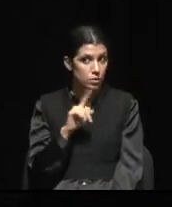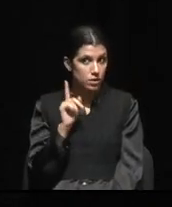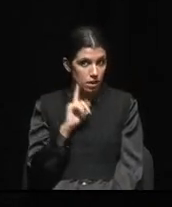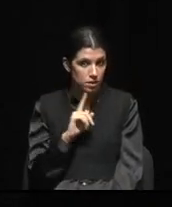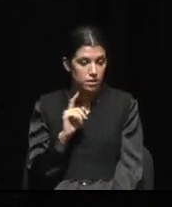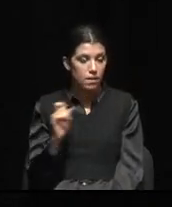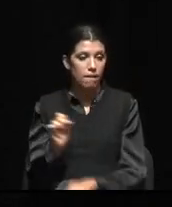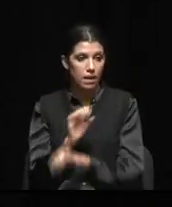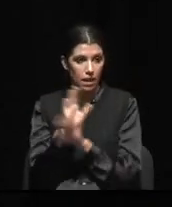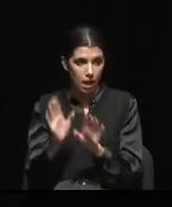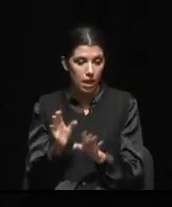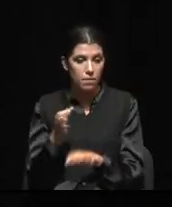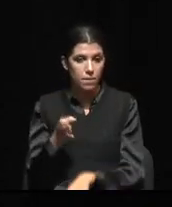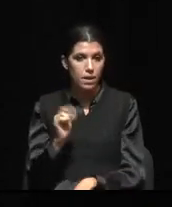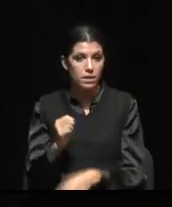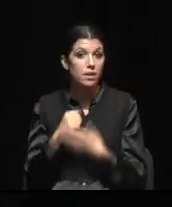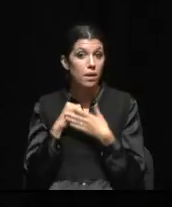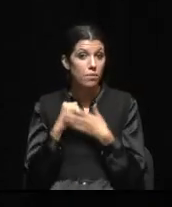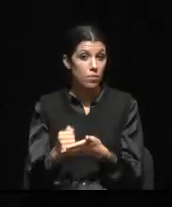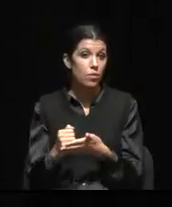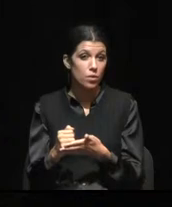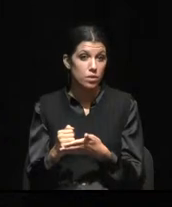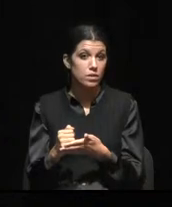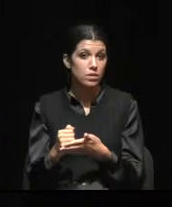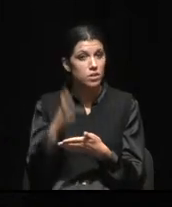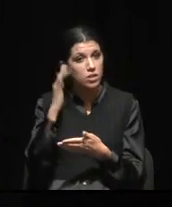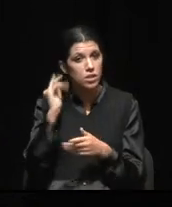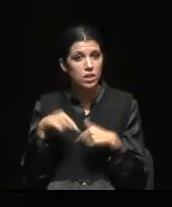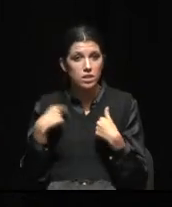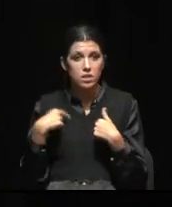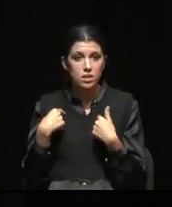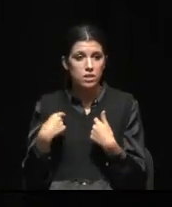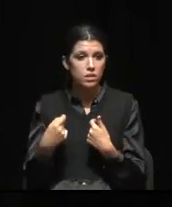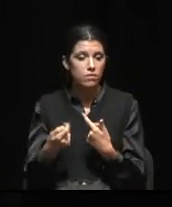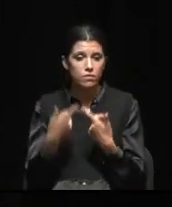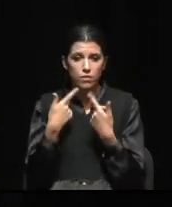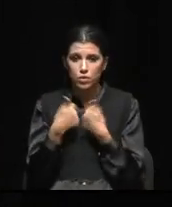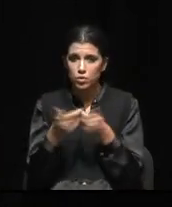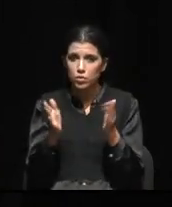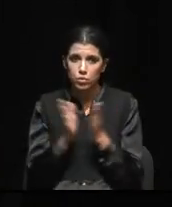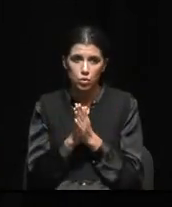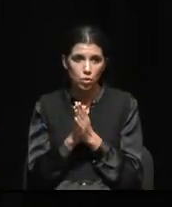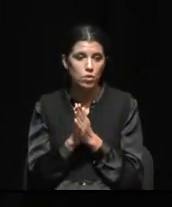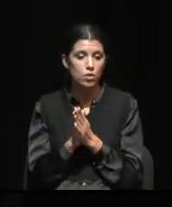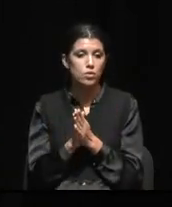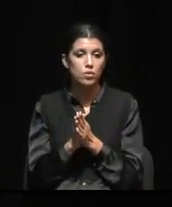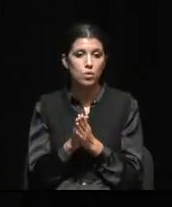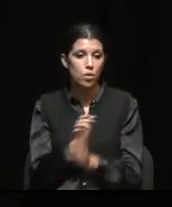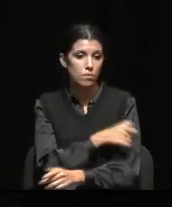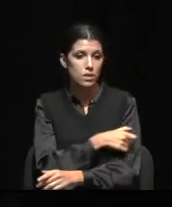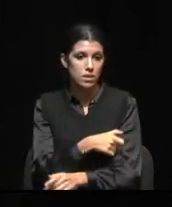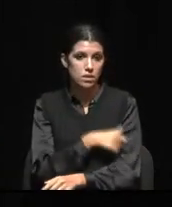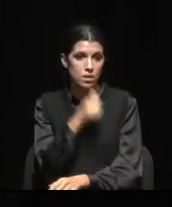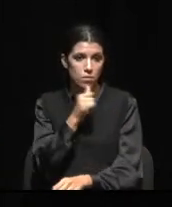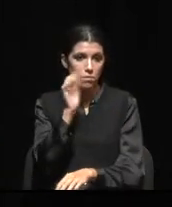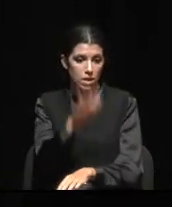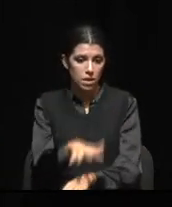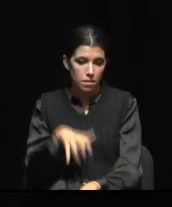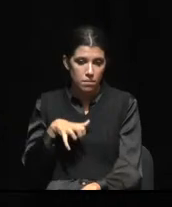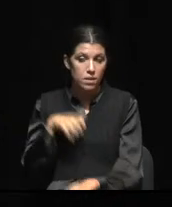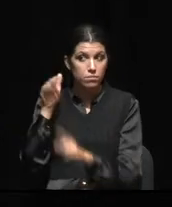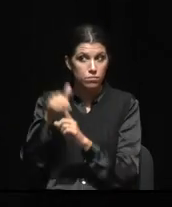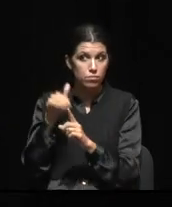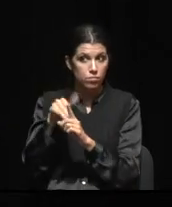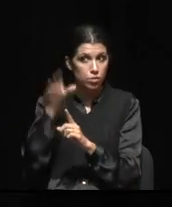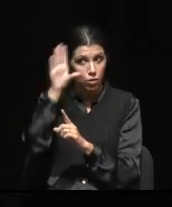claro que o PS apoiará todas as iniciativas das forças políticas com entação no Parlamento para que pugnam junto o novo